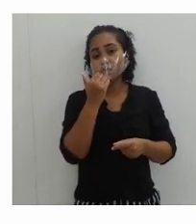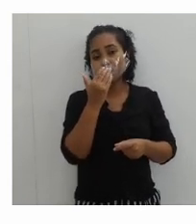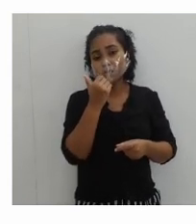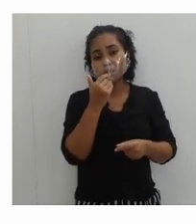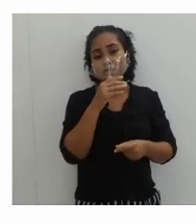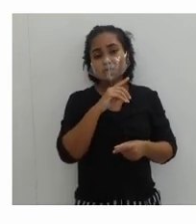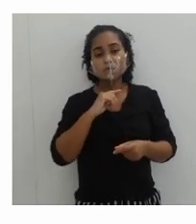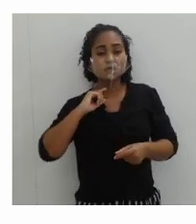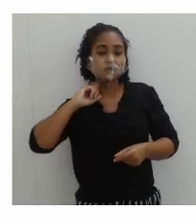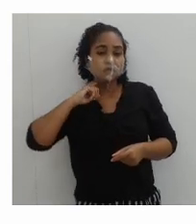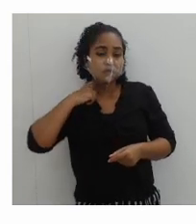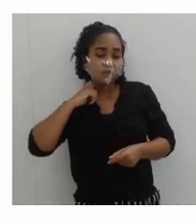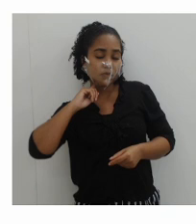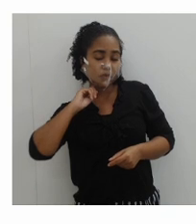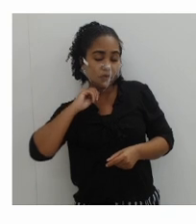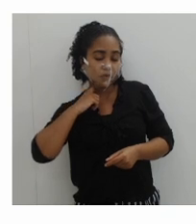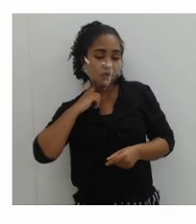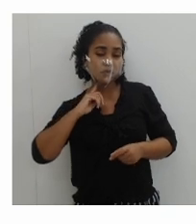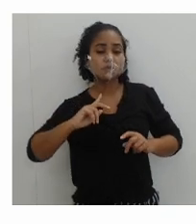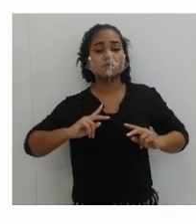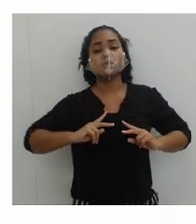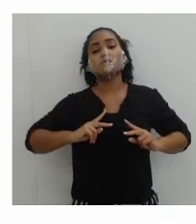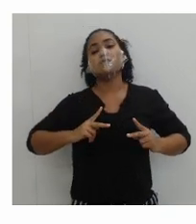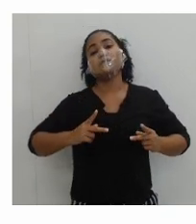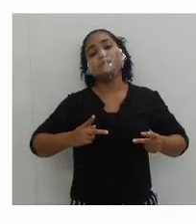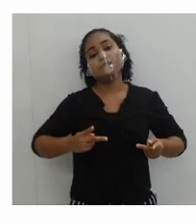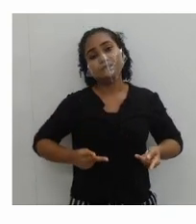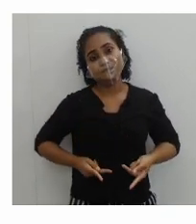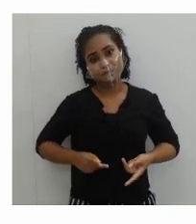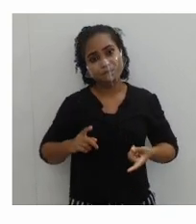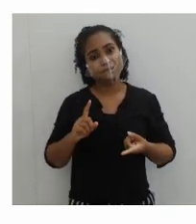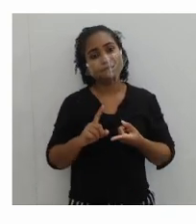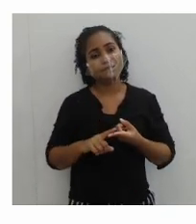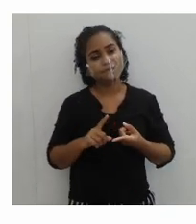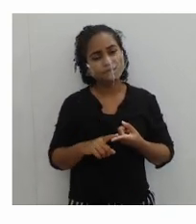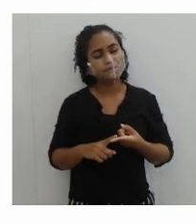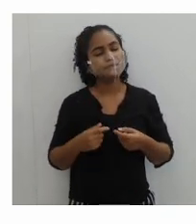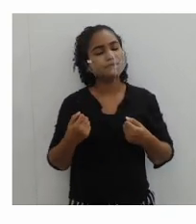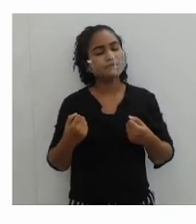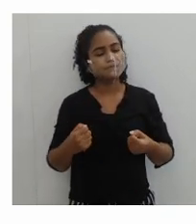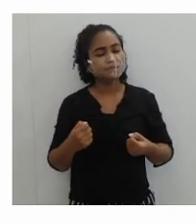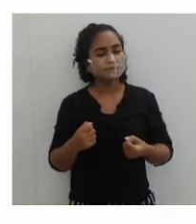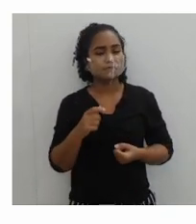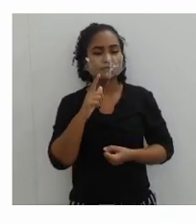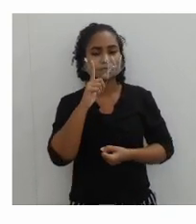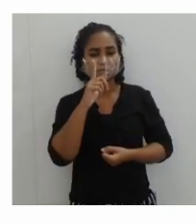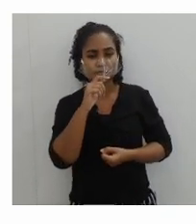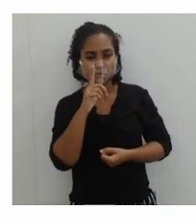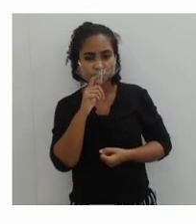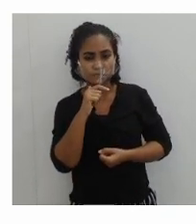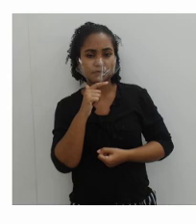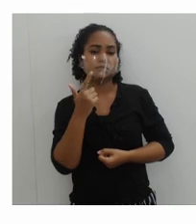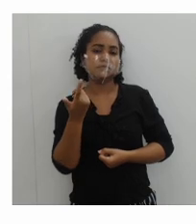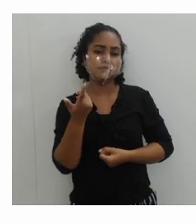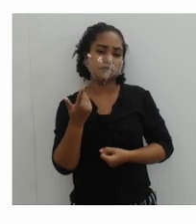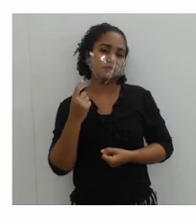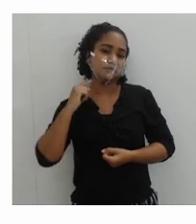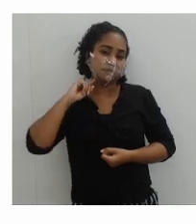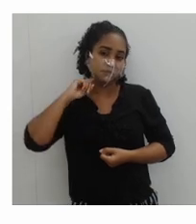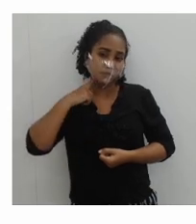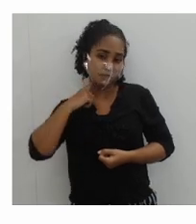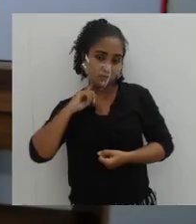contaminados com fezes humanas. Então, você se alimentar, você beber água que esteja contaminado